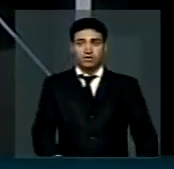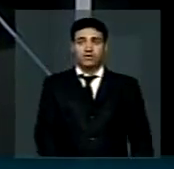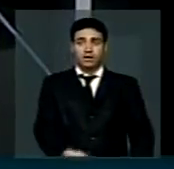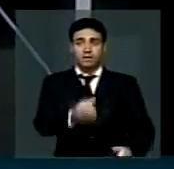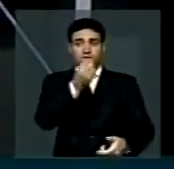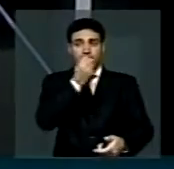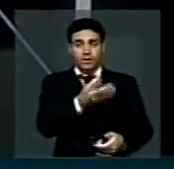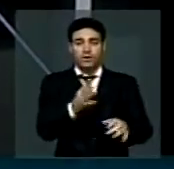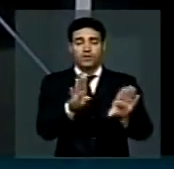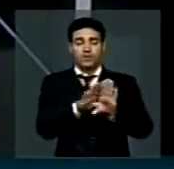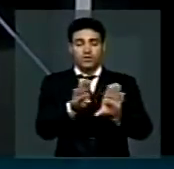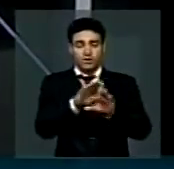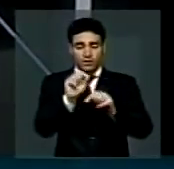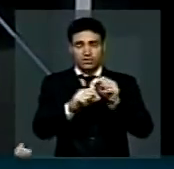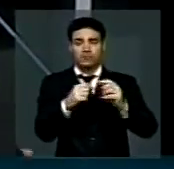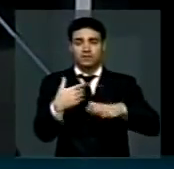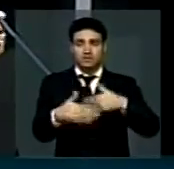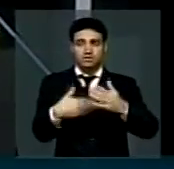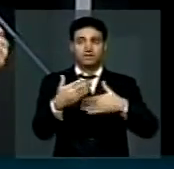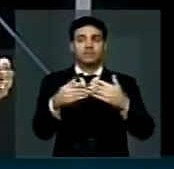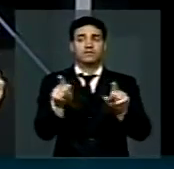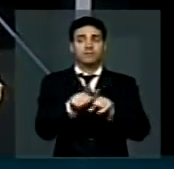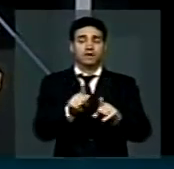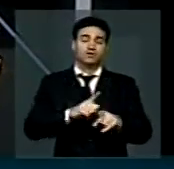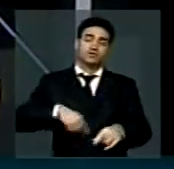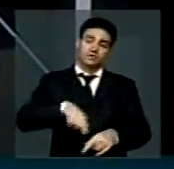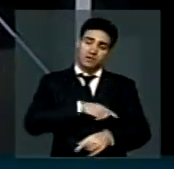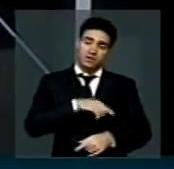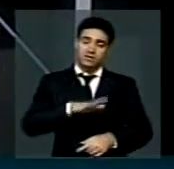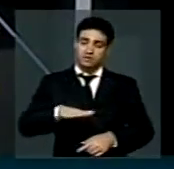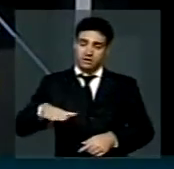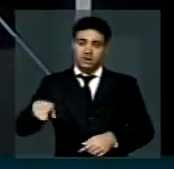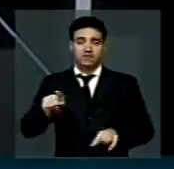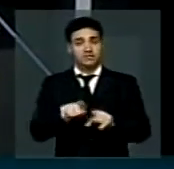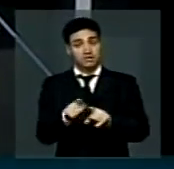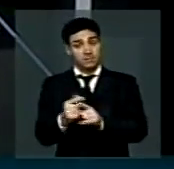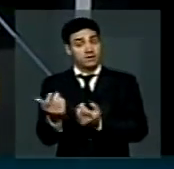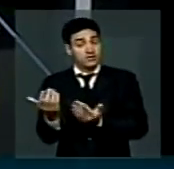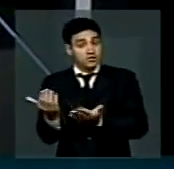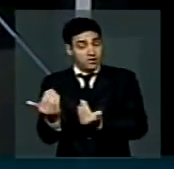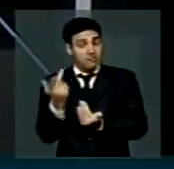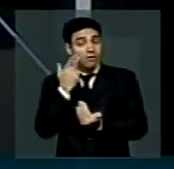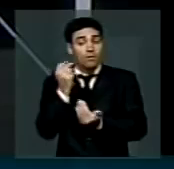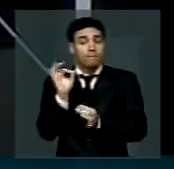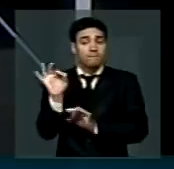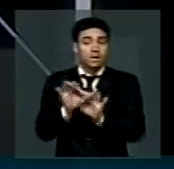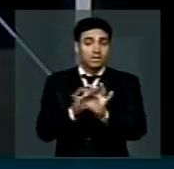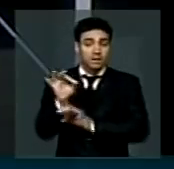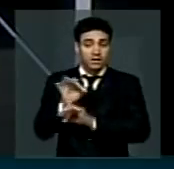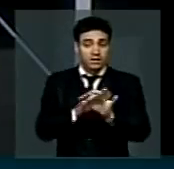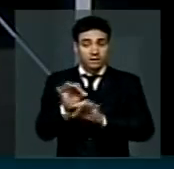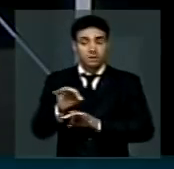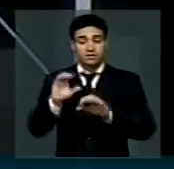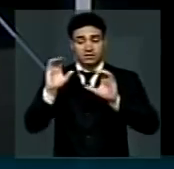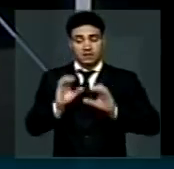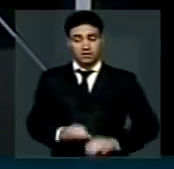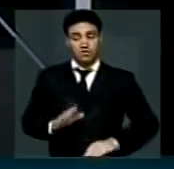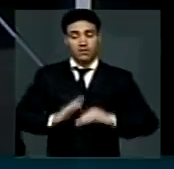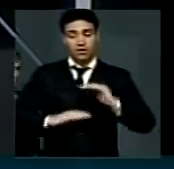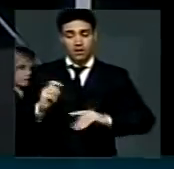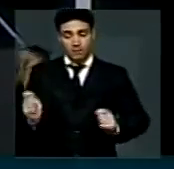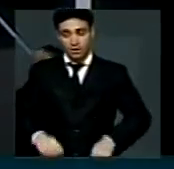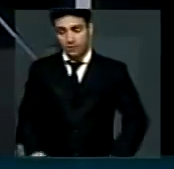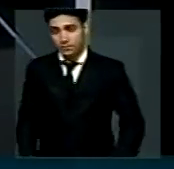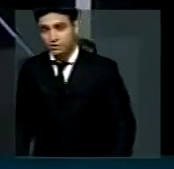privilegiado para o desenvolvimento de nossas crianças e jovens, preparando-os em cidadãos capazes